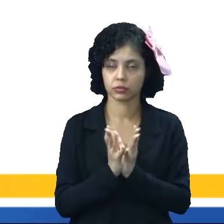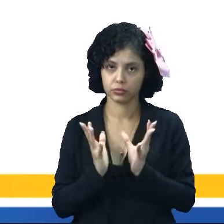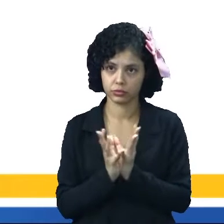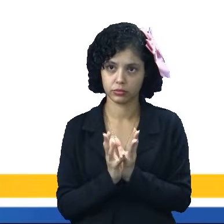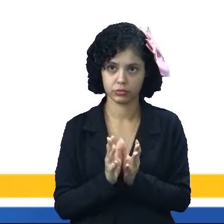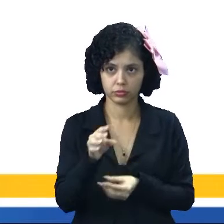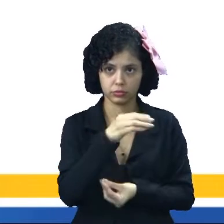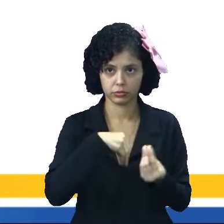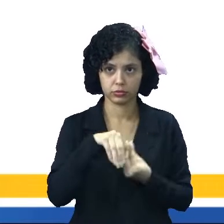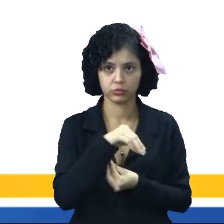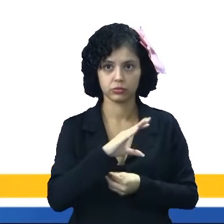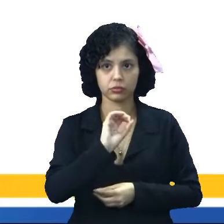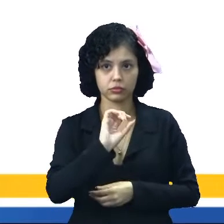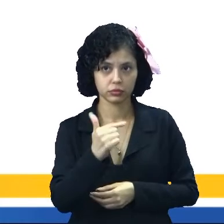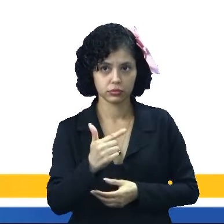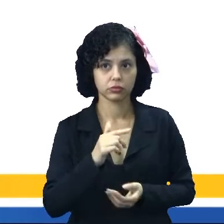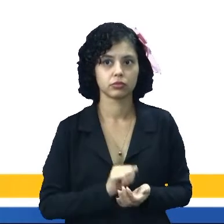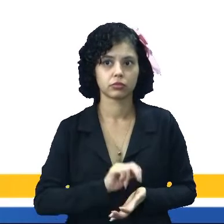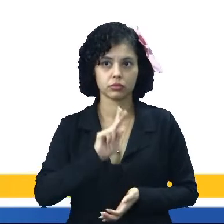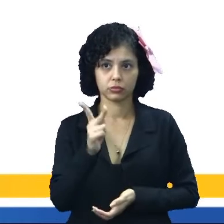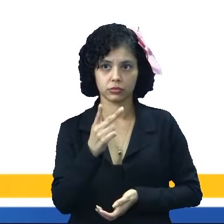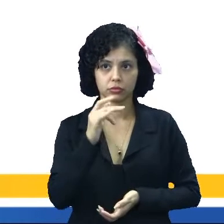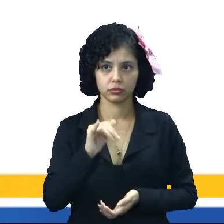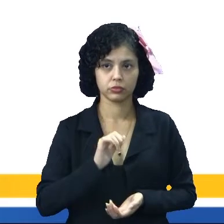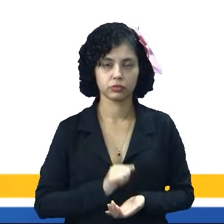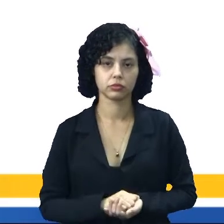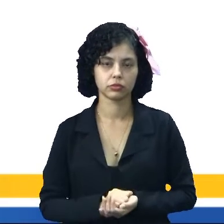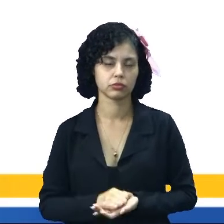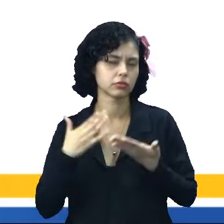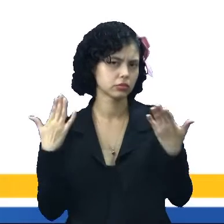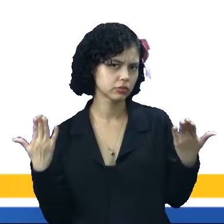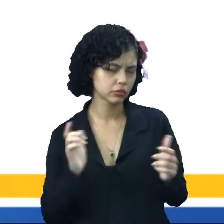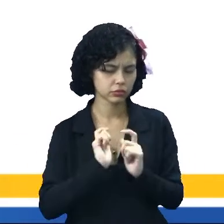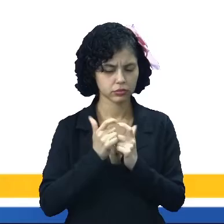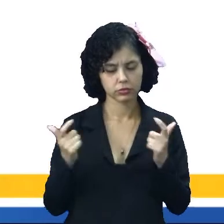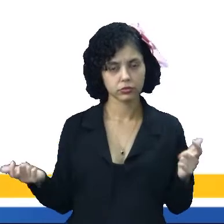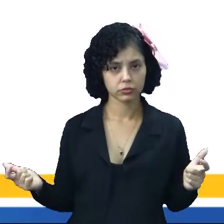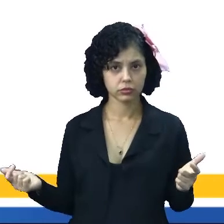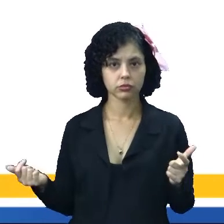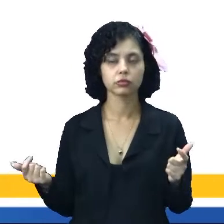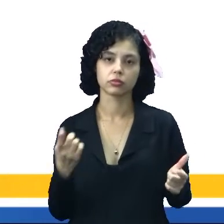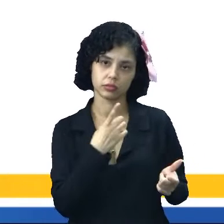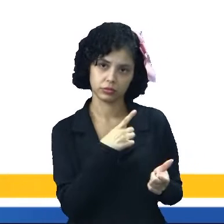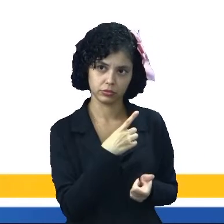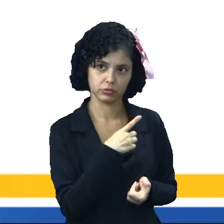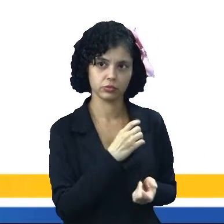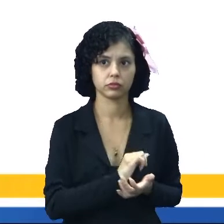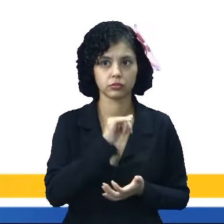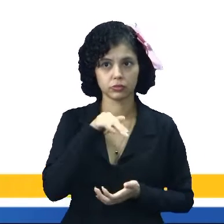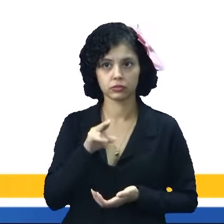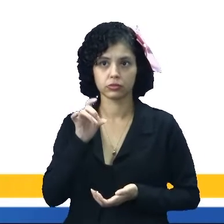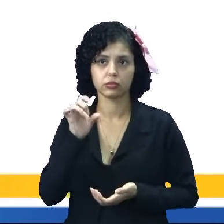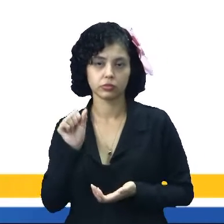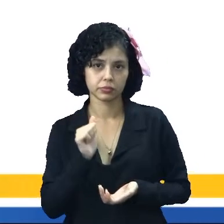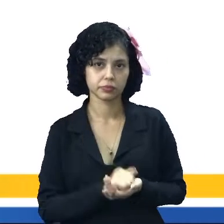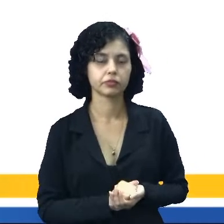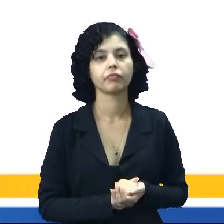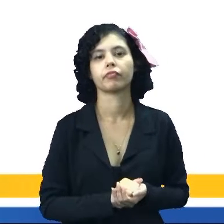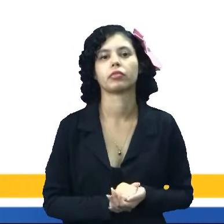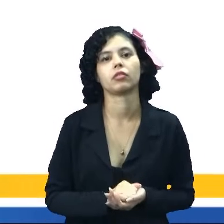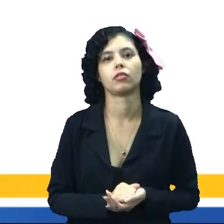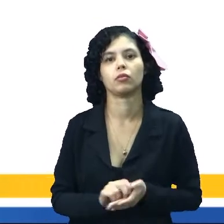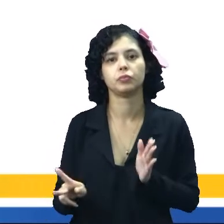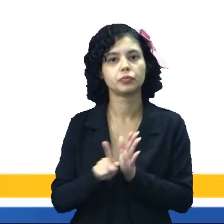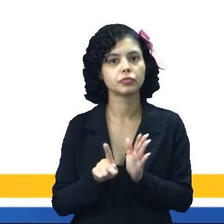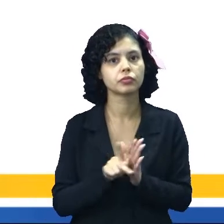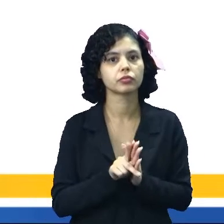agrupamento que envolve oxigênio e hidrogênio. E aí, quanto maior a concentração de íons hidroxila em